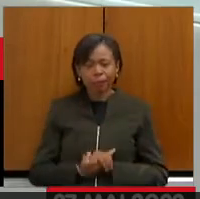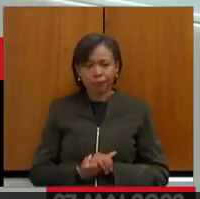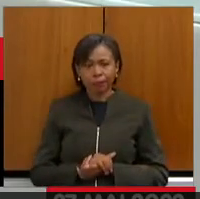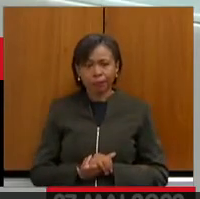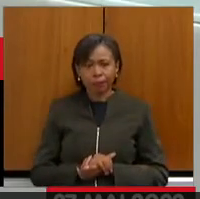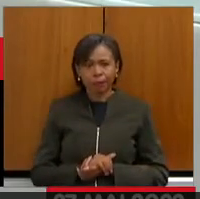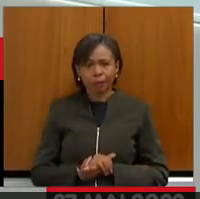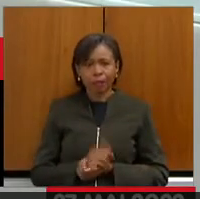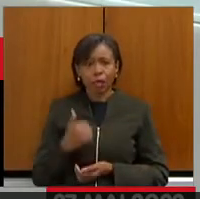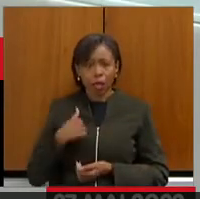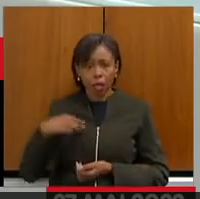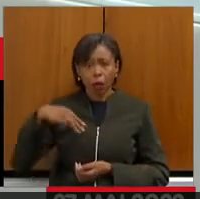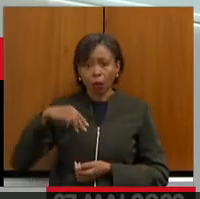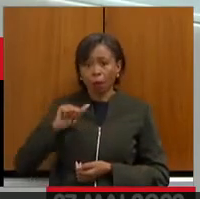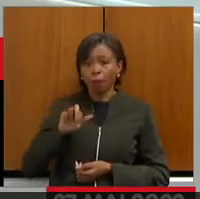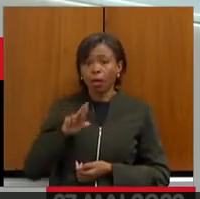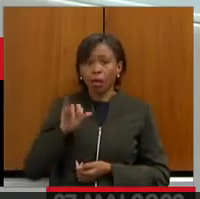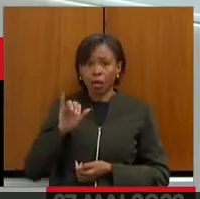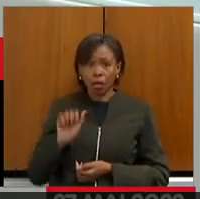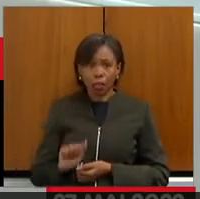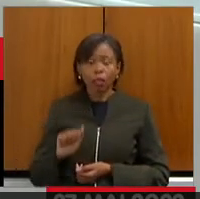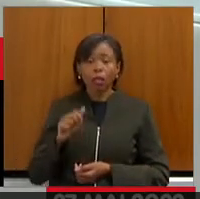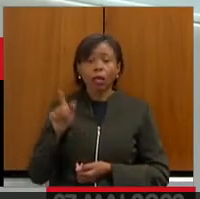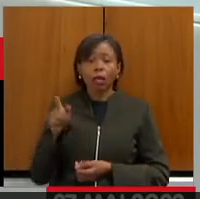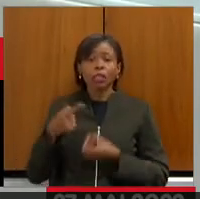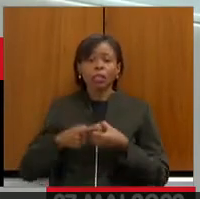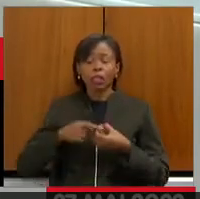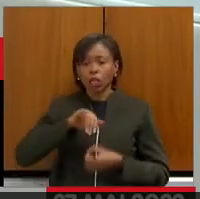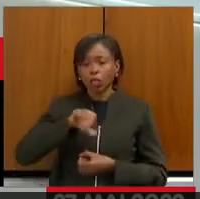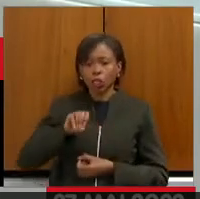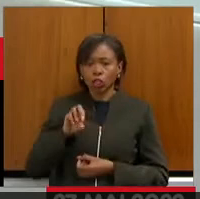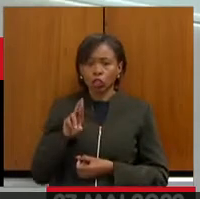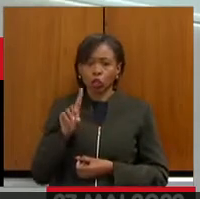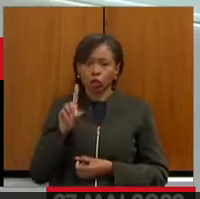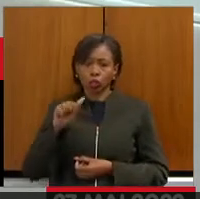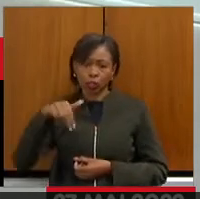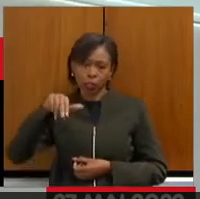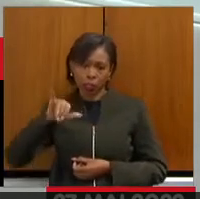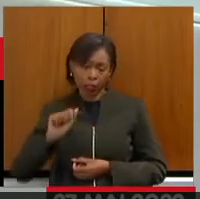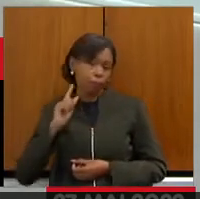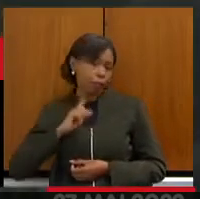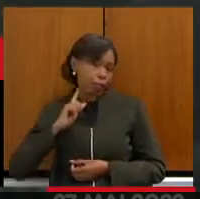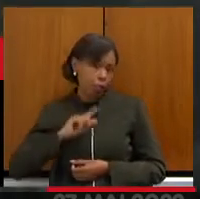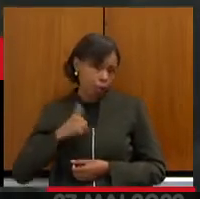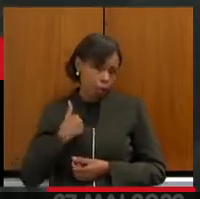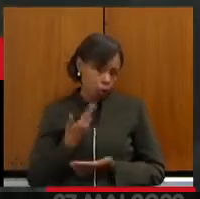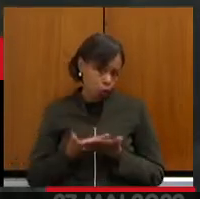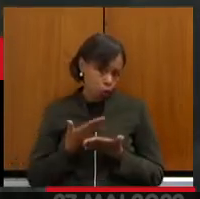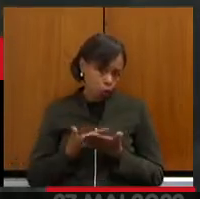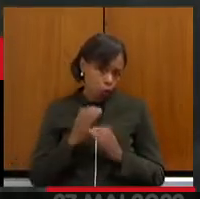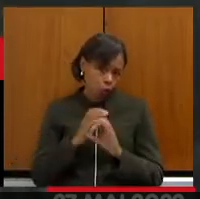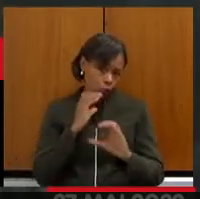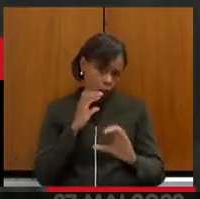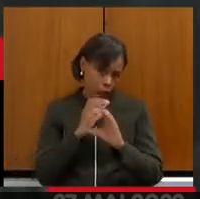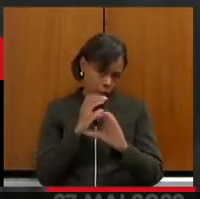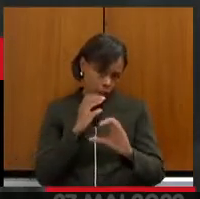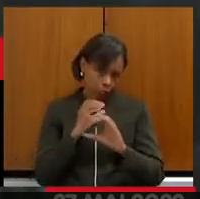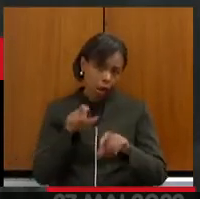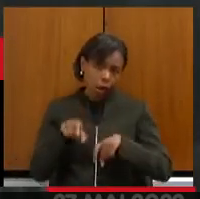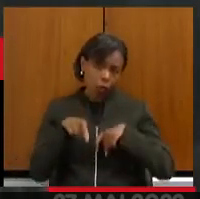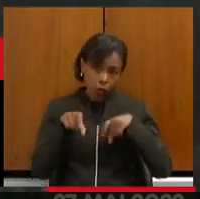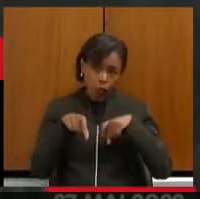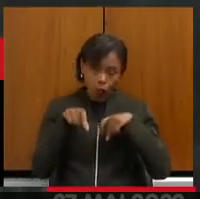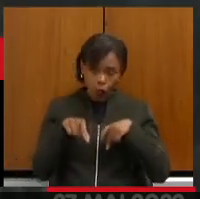foi citado aqui meu nome é Marina Dias Nunes sou da cidade de Jordânia Minas Gerais Sou estudante de engenharia do curso de engenharia Agronômica